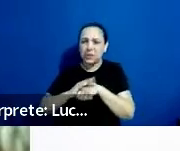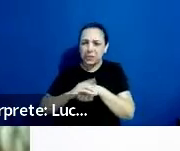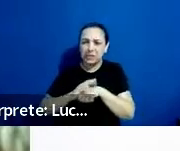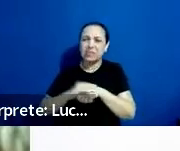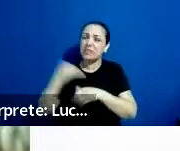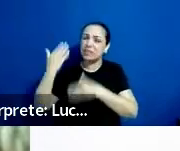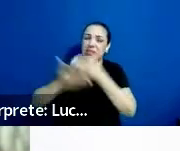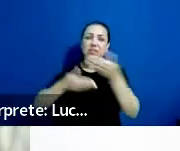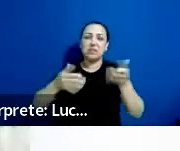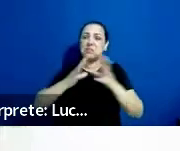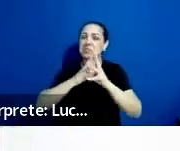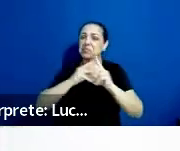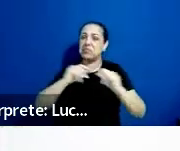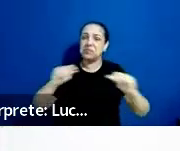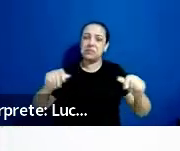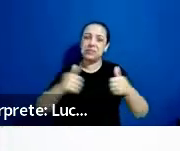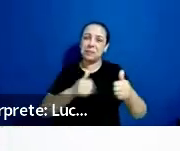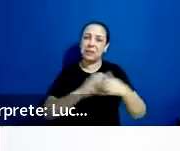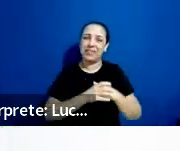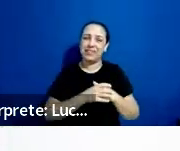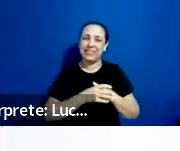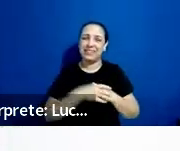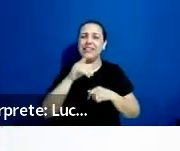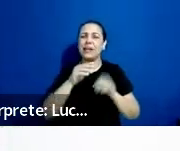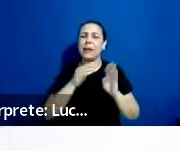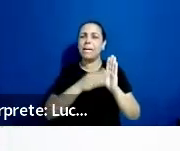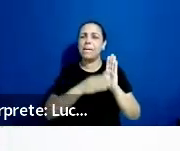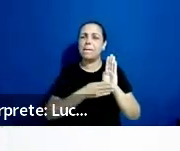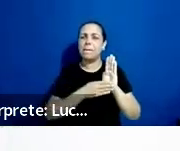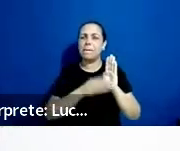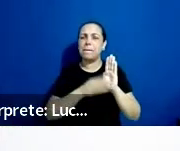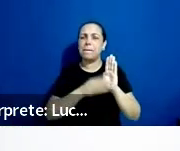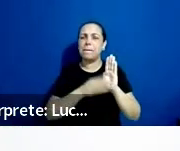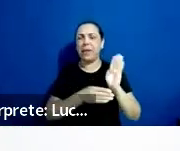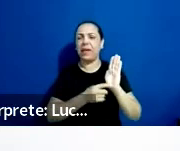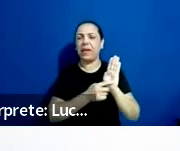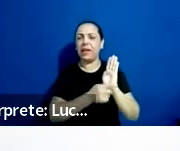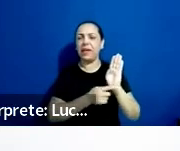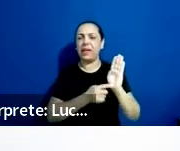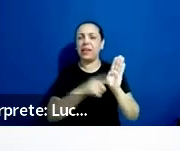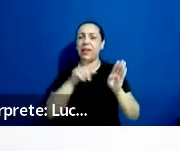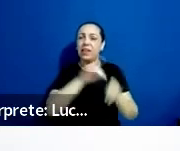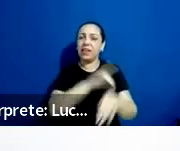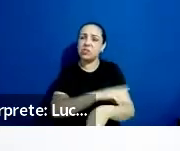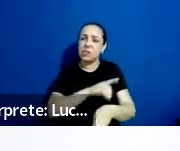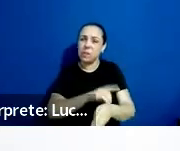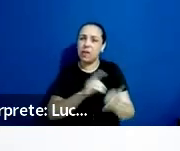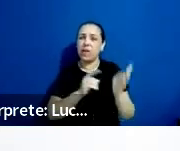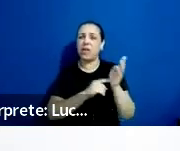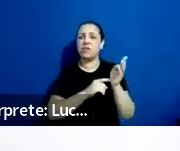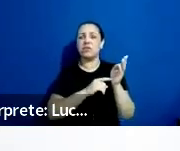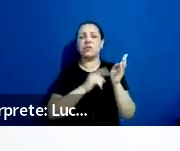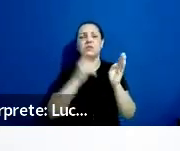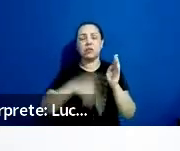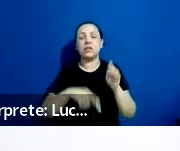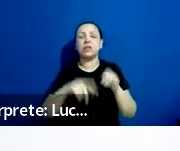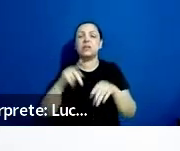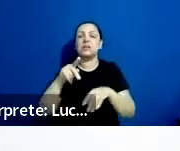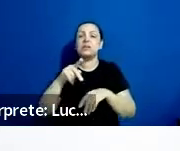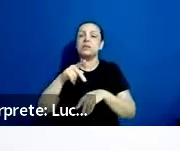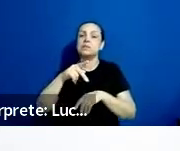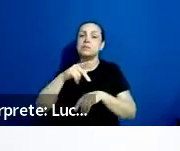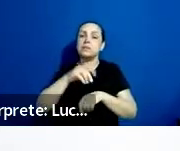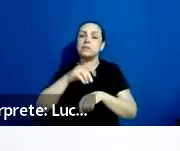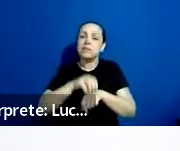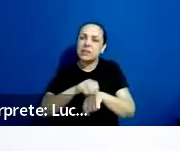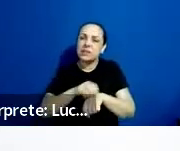de feridas. A gente também tem aqui depoimentos, diabetes, psoríase, esse caso aí foi em Portugal, esse